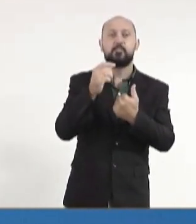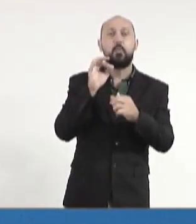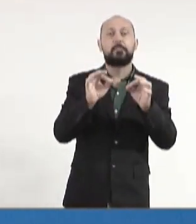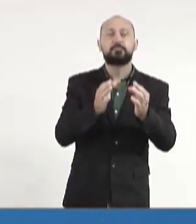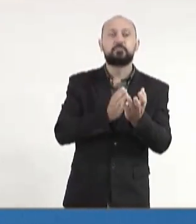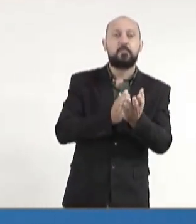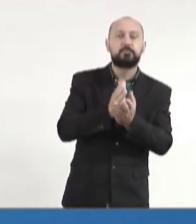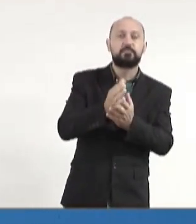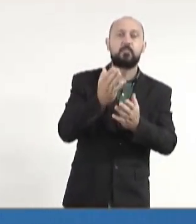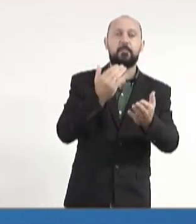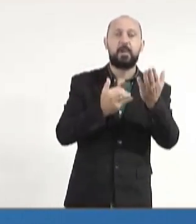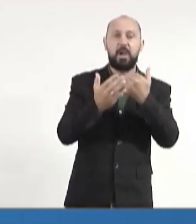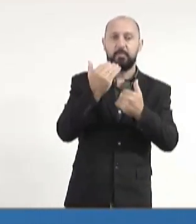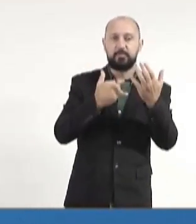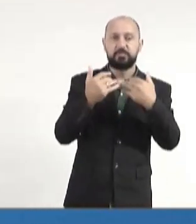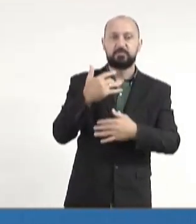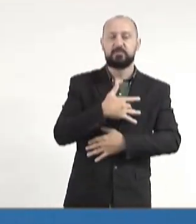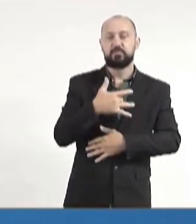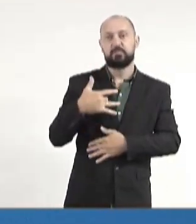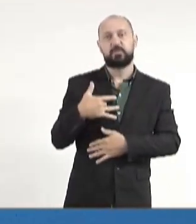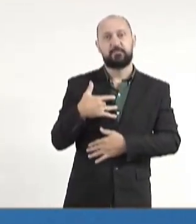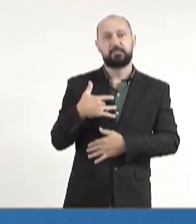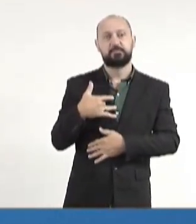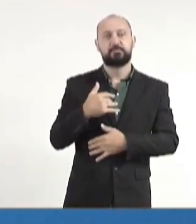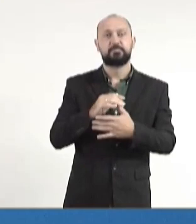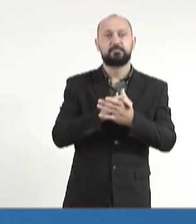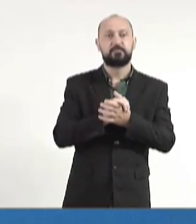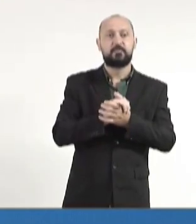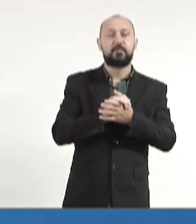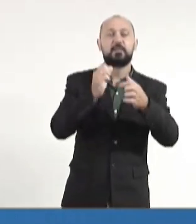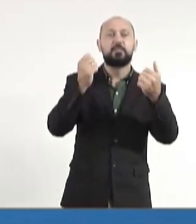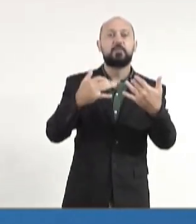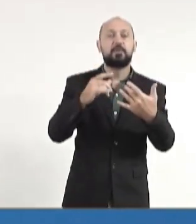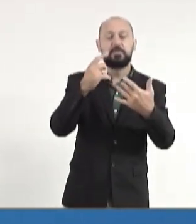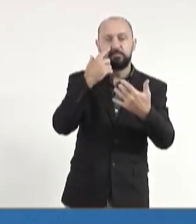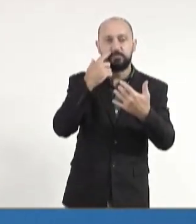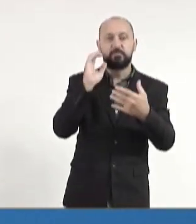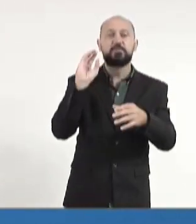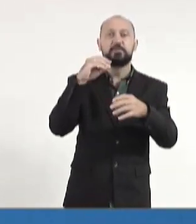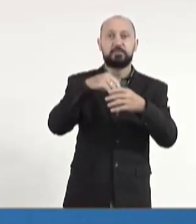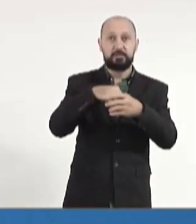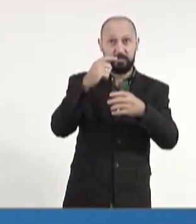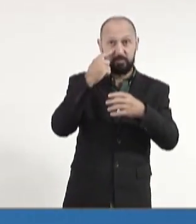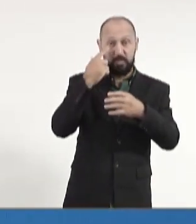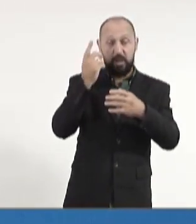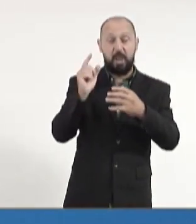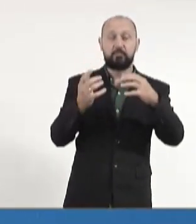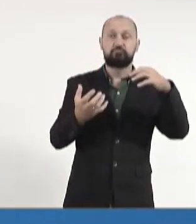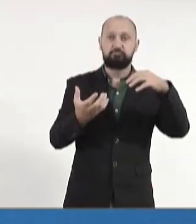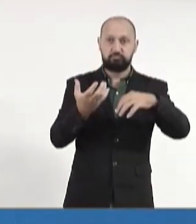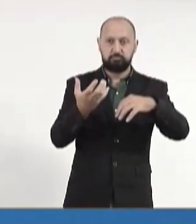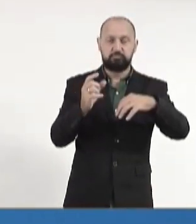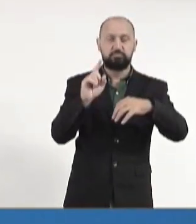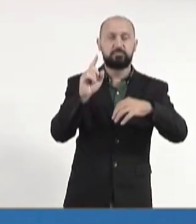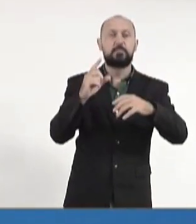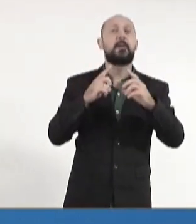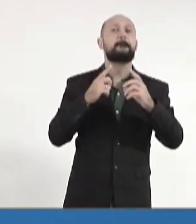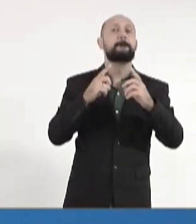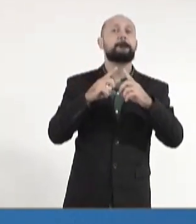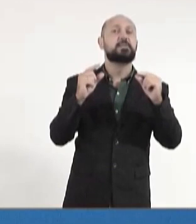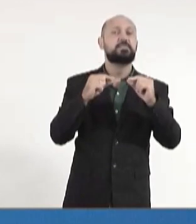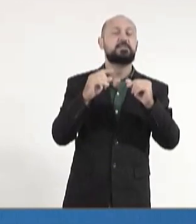bruxas, sem nenhum tipo de perseguição, apenas fazendo um estudo, um debate na sociedade, para ser um